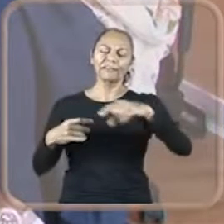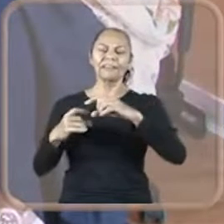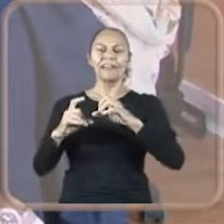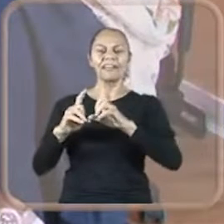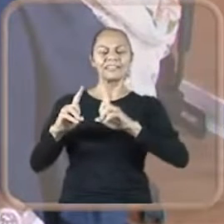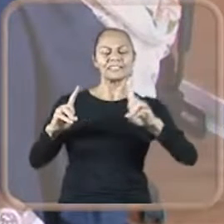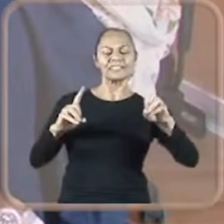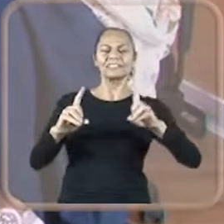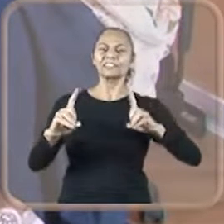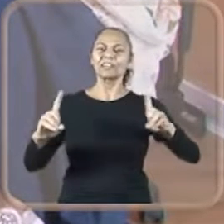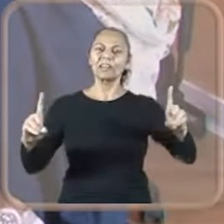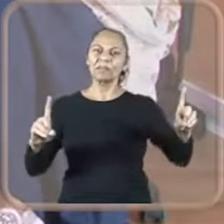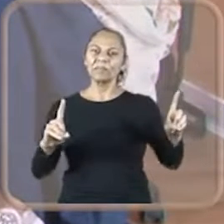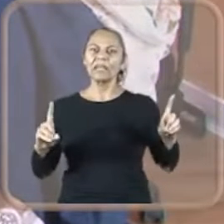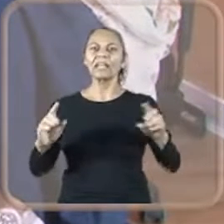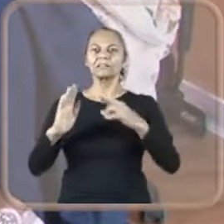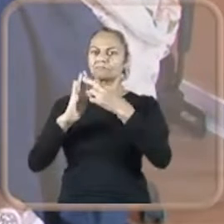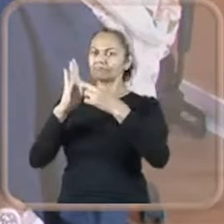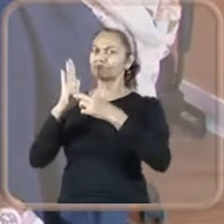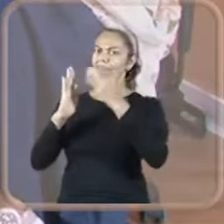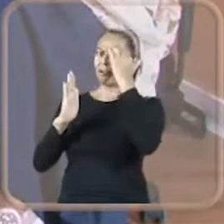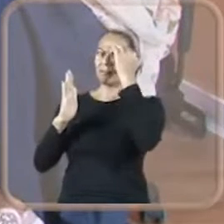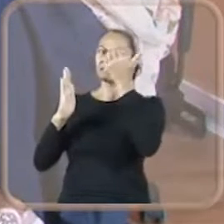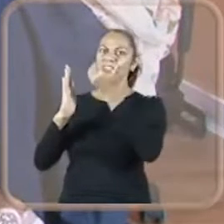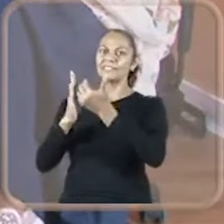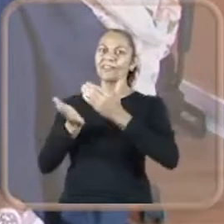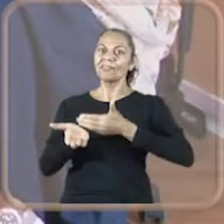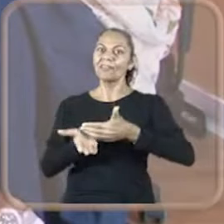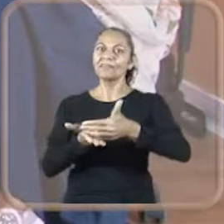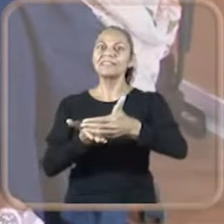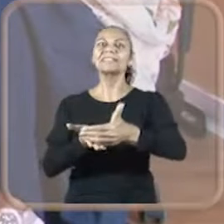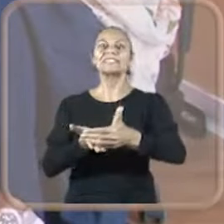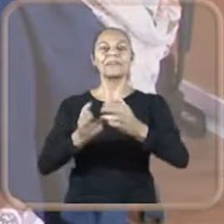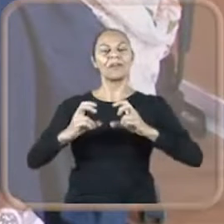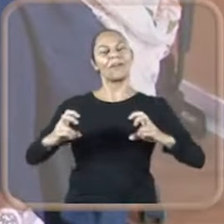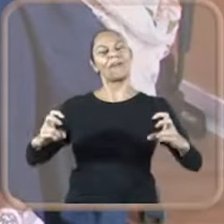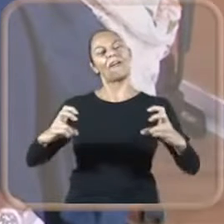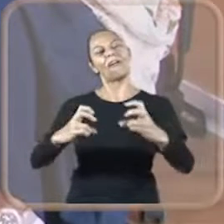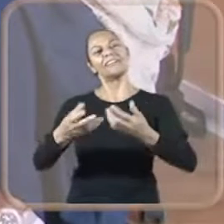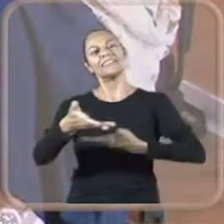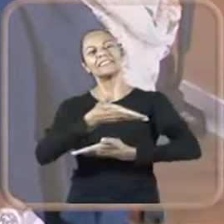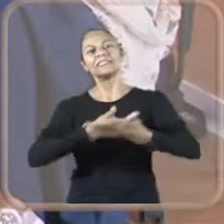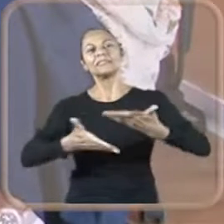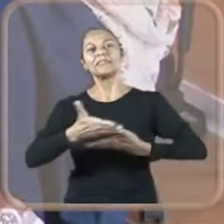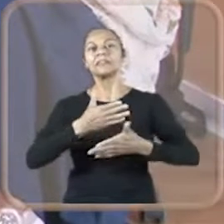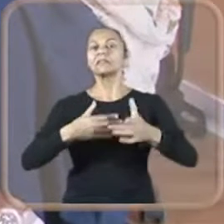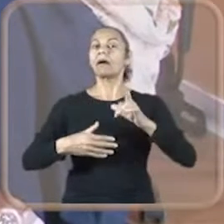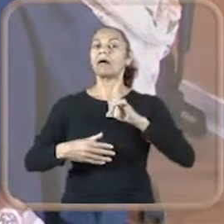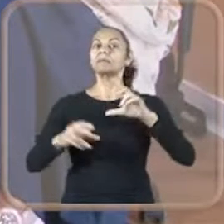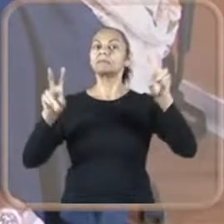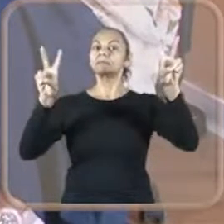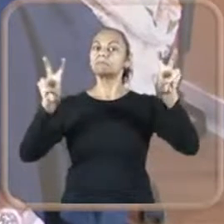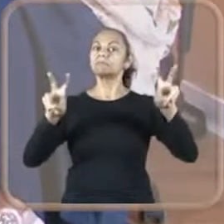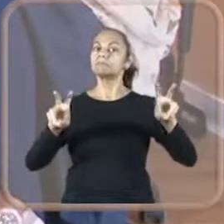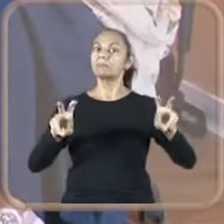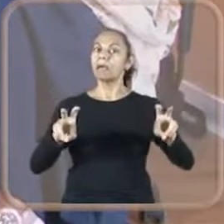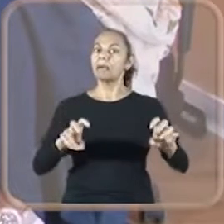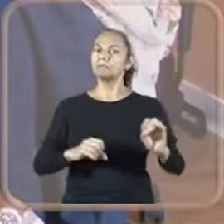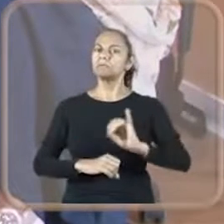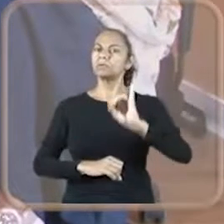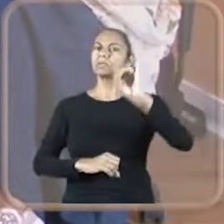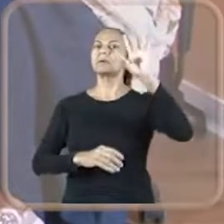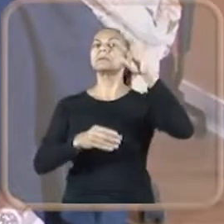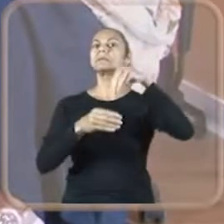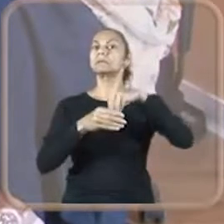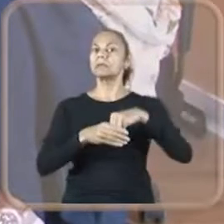começando mais um Roda de Conversa, um programa da Rede Municipal de Ensino de Cariacica que traz assuntos importantes da educação e